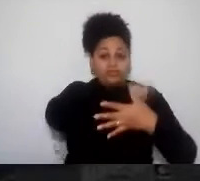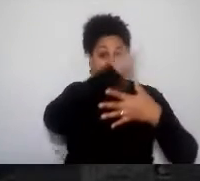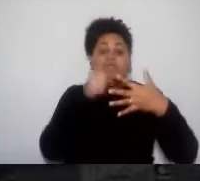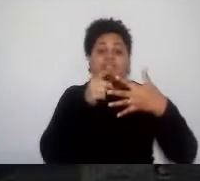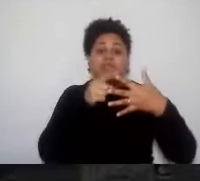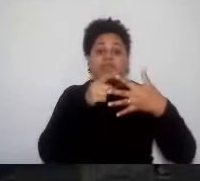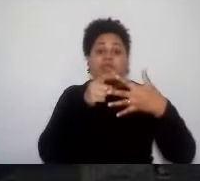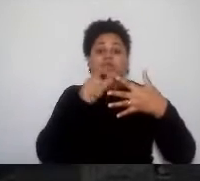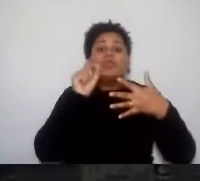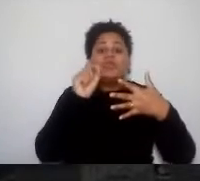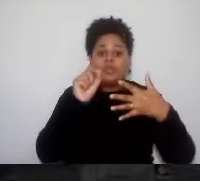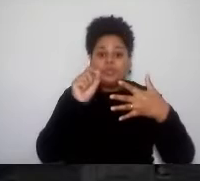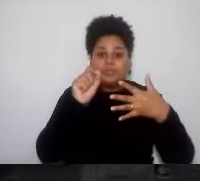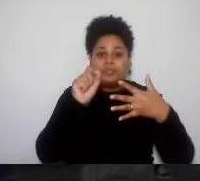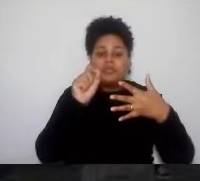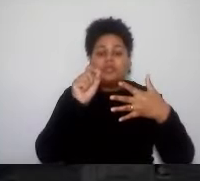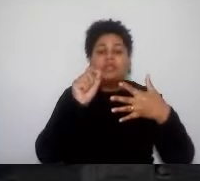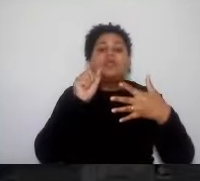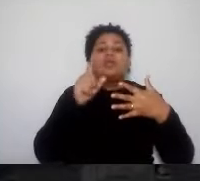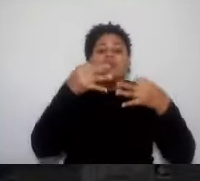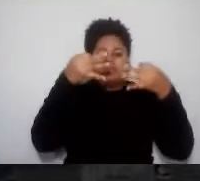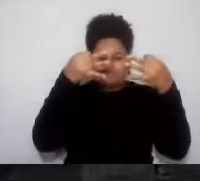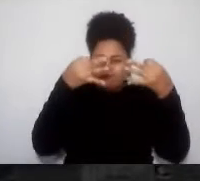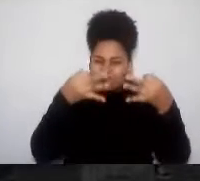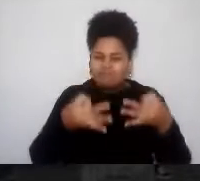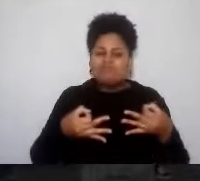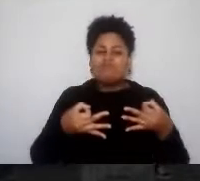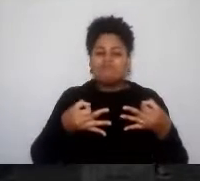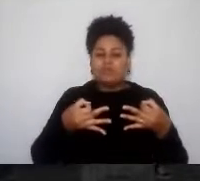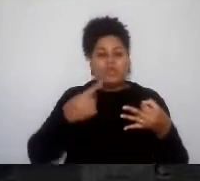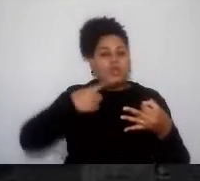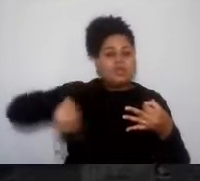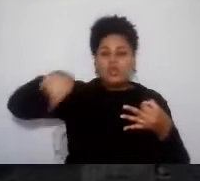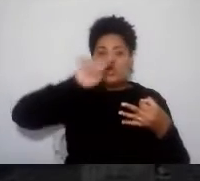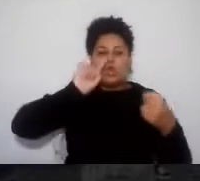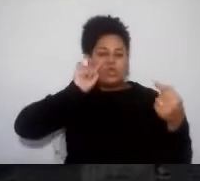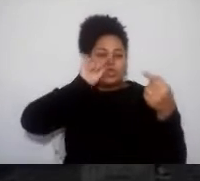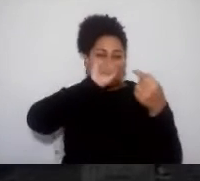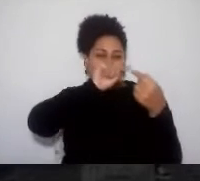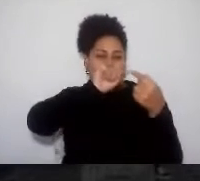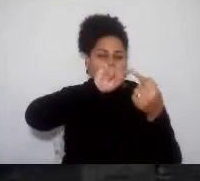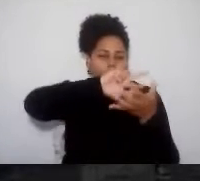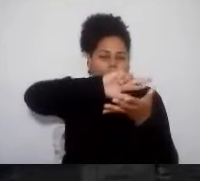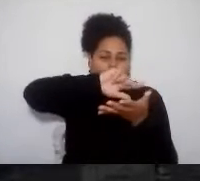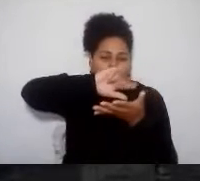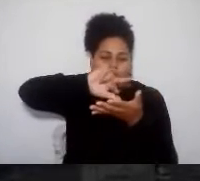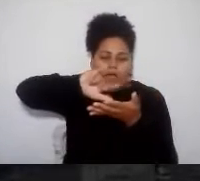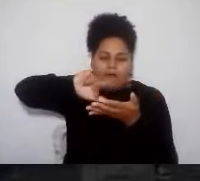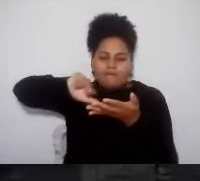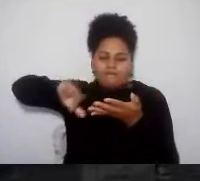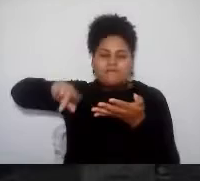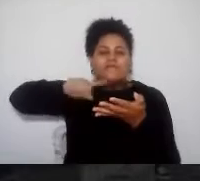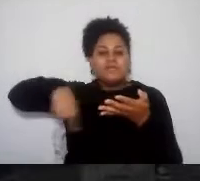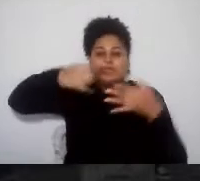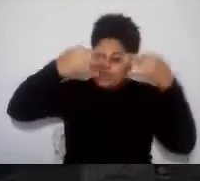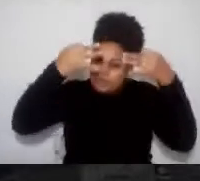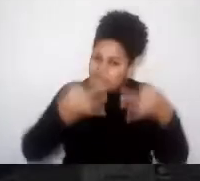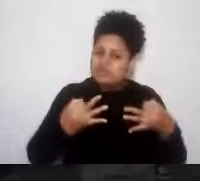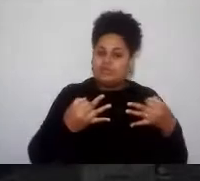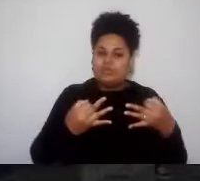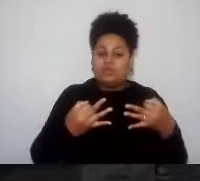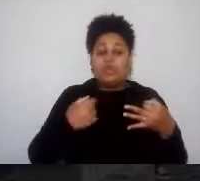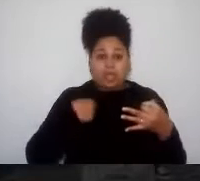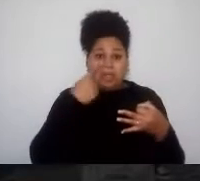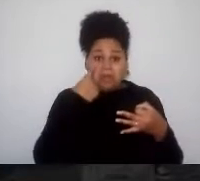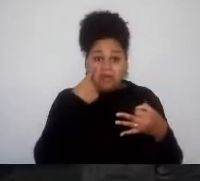eixo, que é a justeza dos nossos objetivos. Eu, particularmente, acompanhei com vocês pela